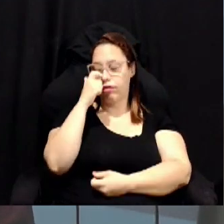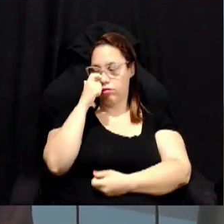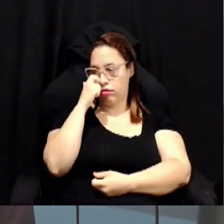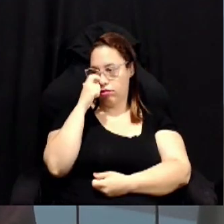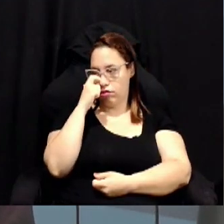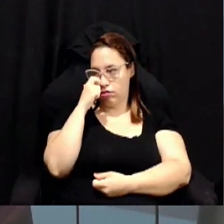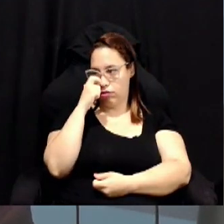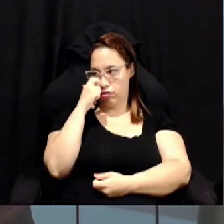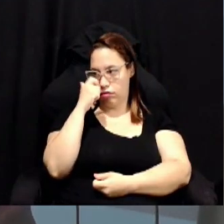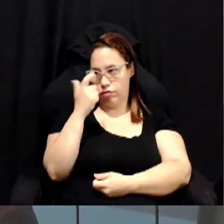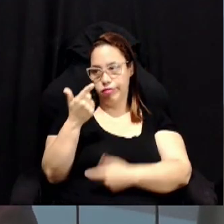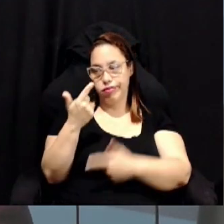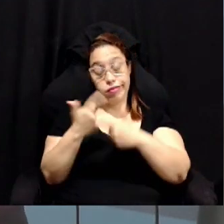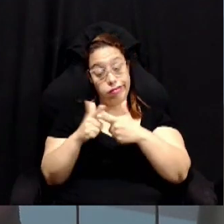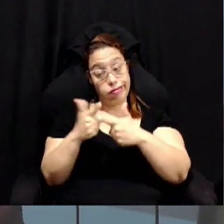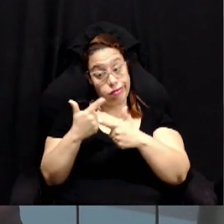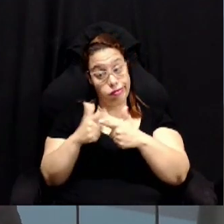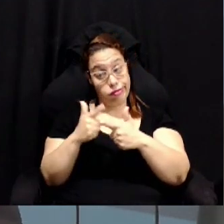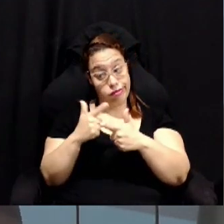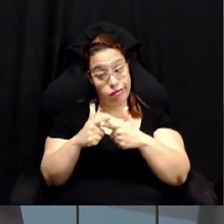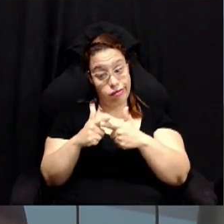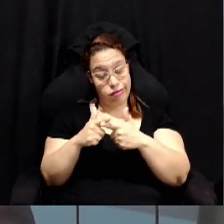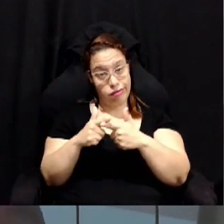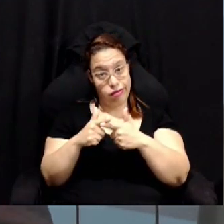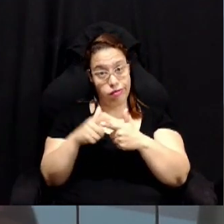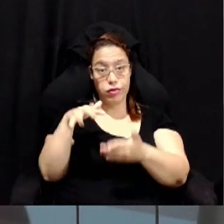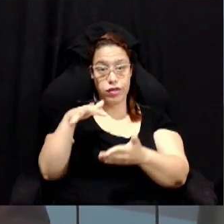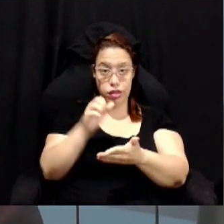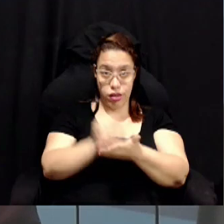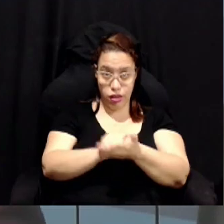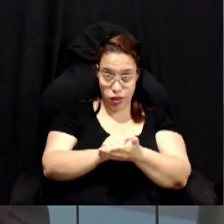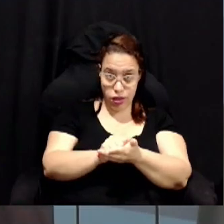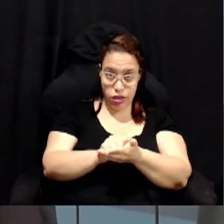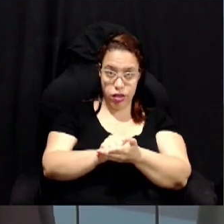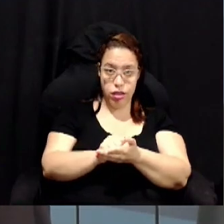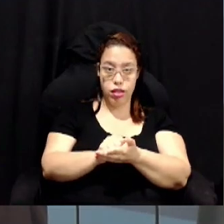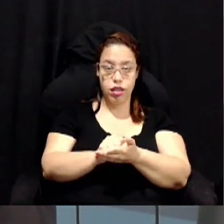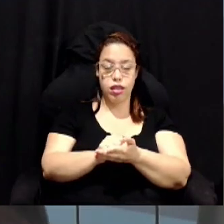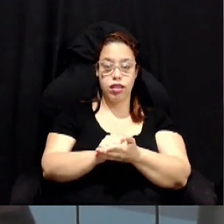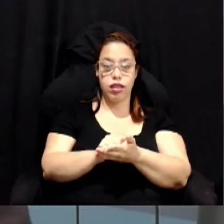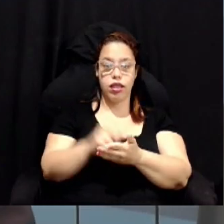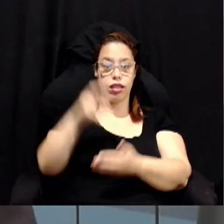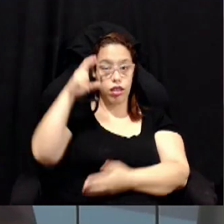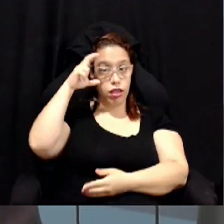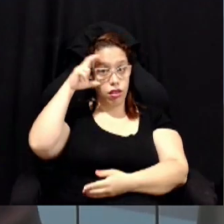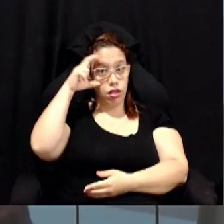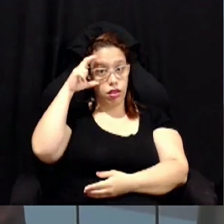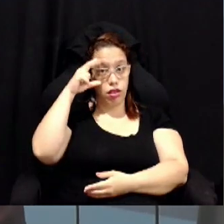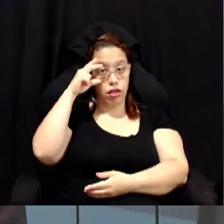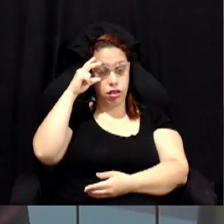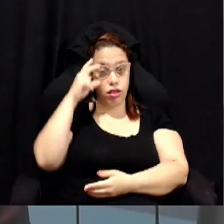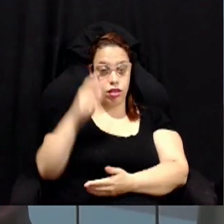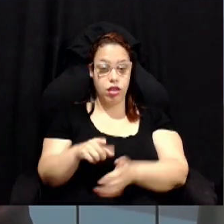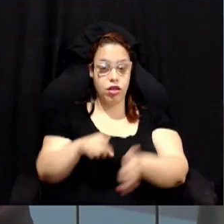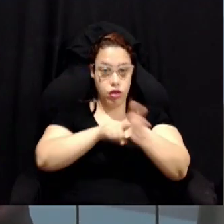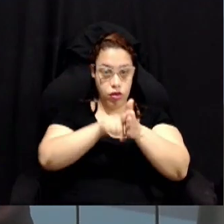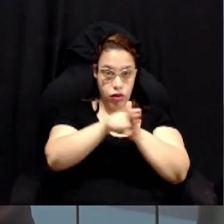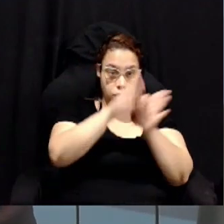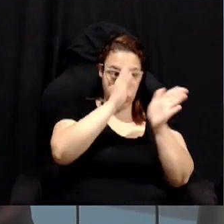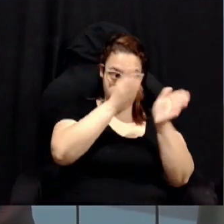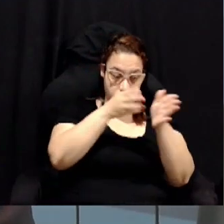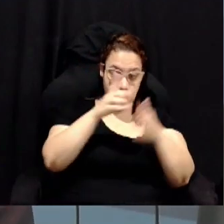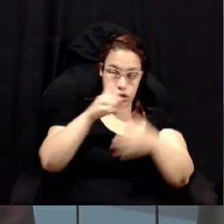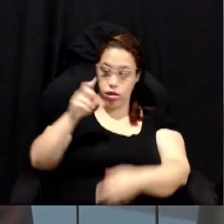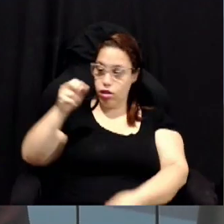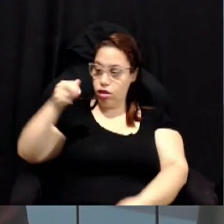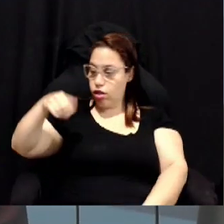outro problema, porque quando você matricula também, e depois da fala do Carlinhos, eu queria até faço até essa pergunta direto para a Dani,